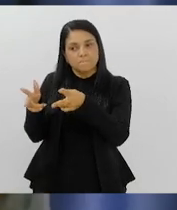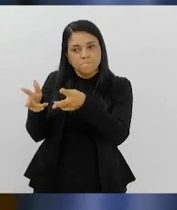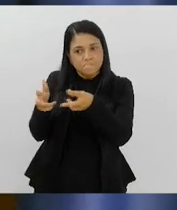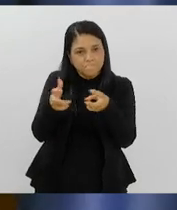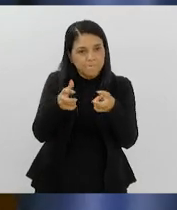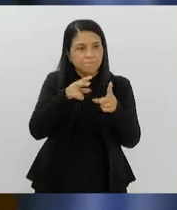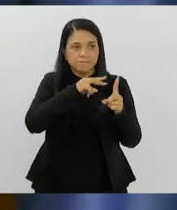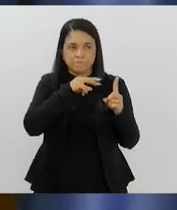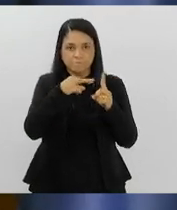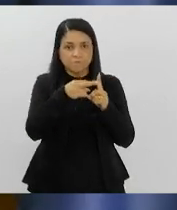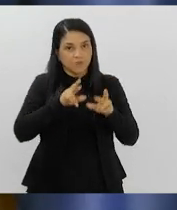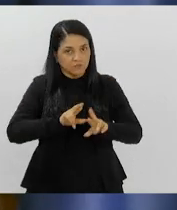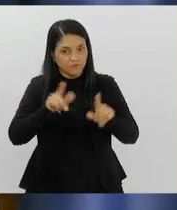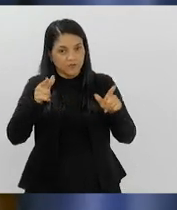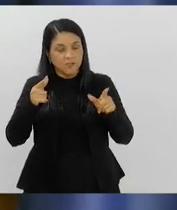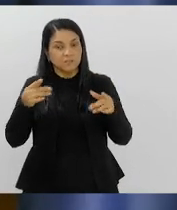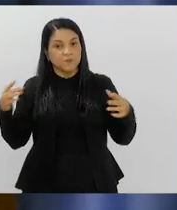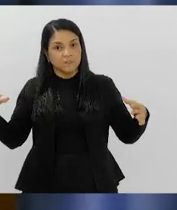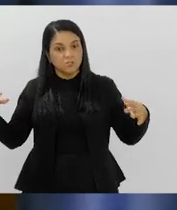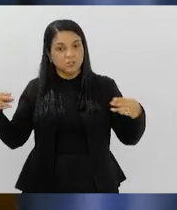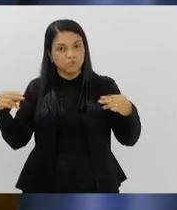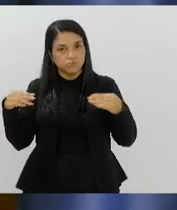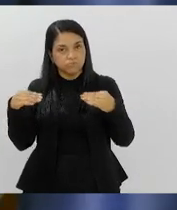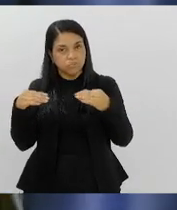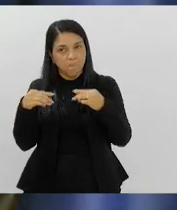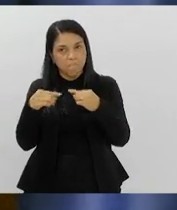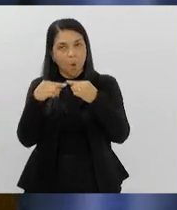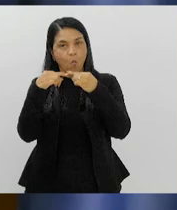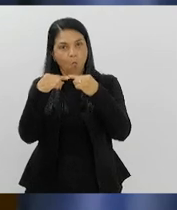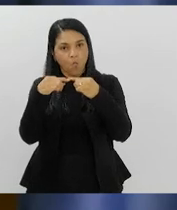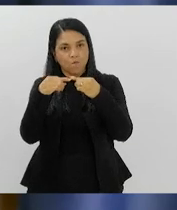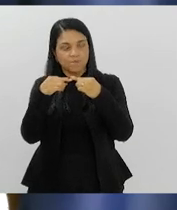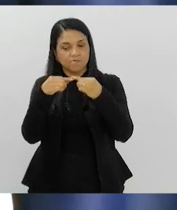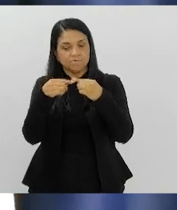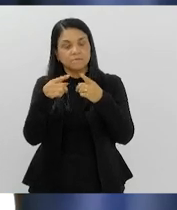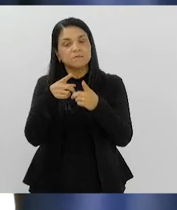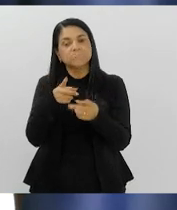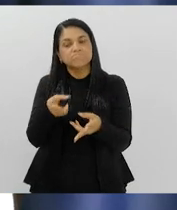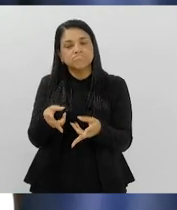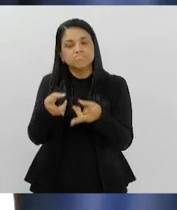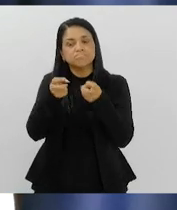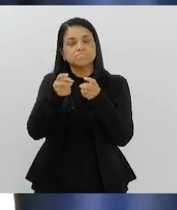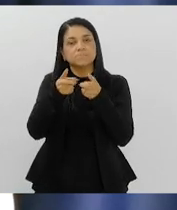diferentes, nós convergimos em identificar qual é a ameaça que mais